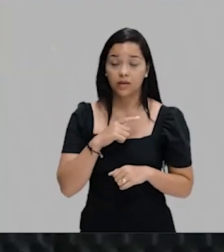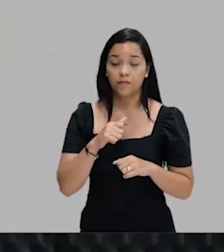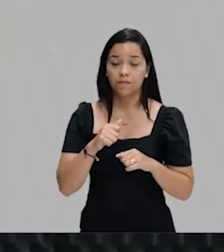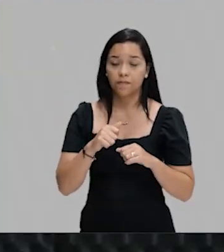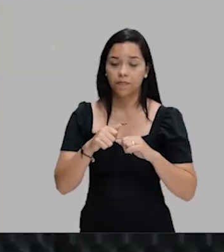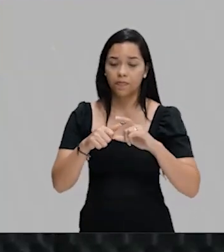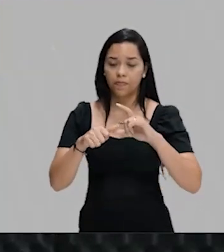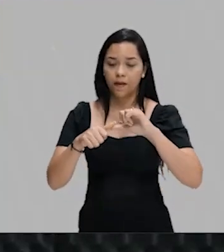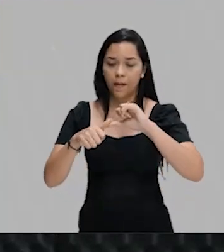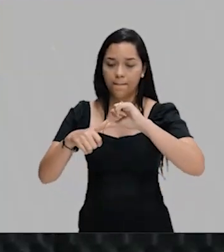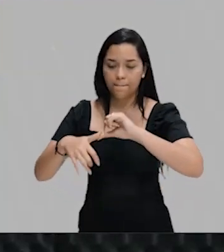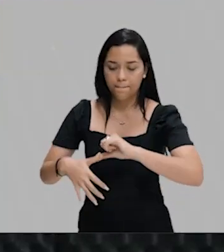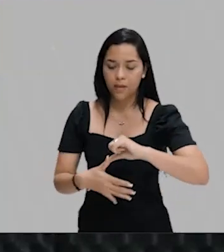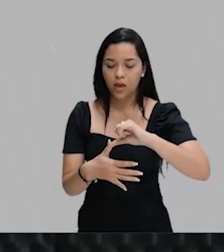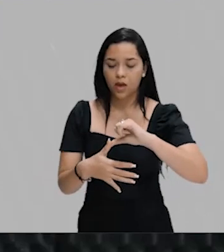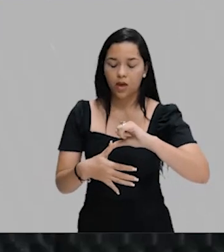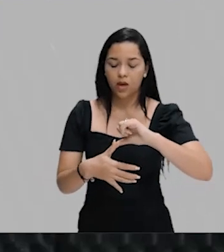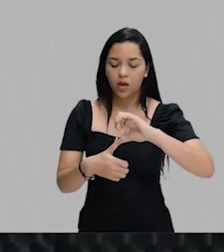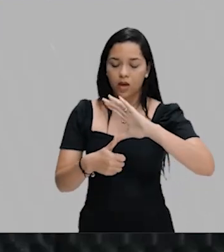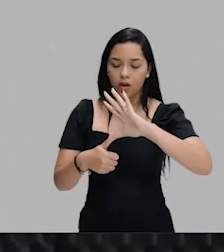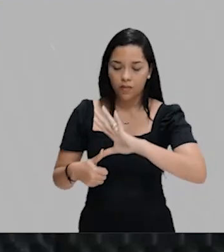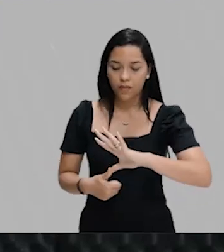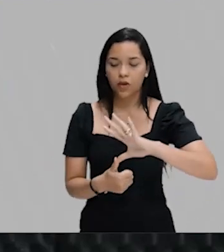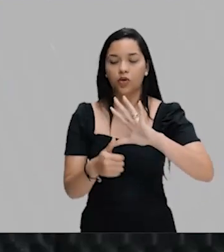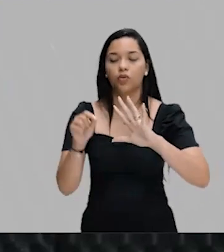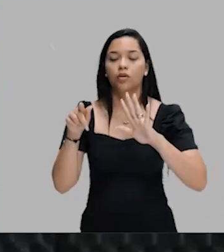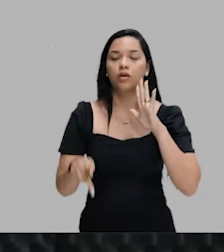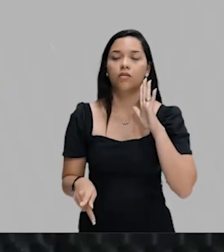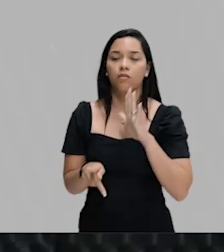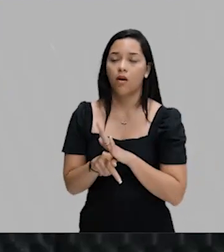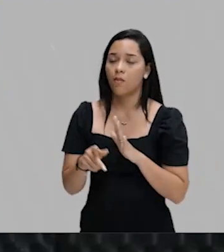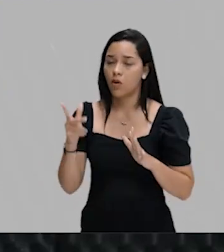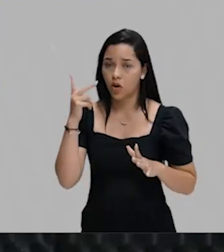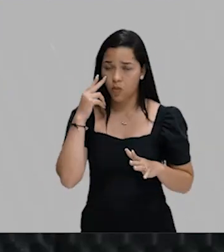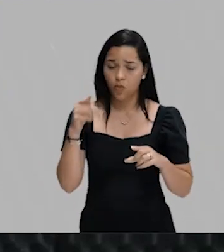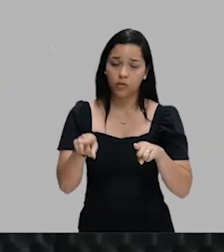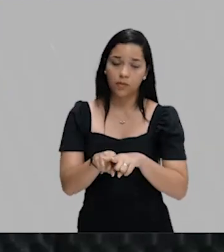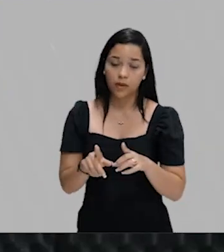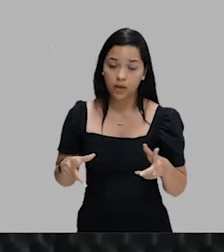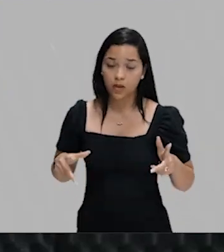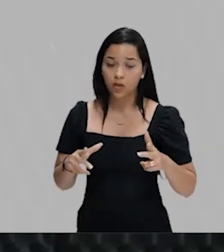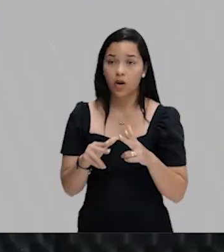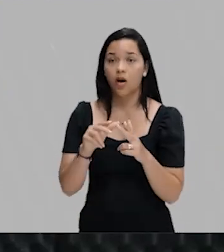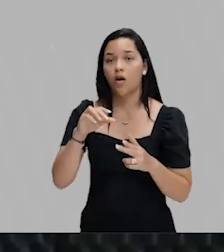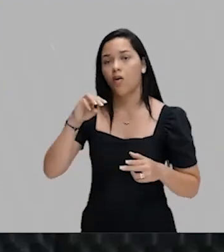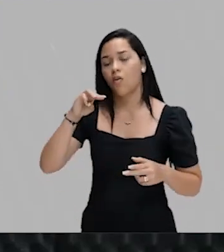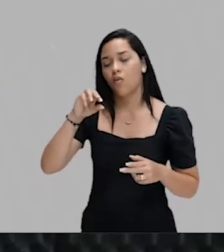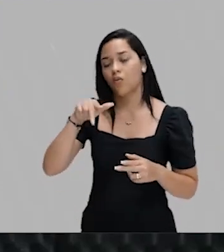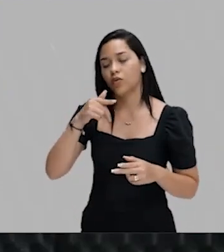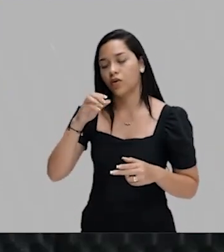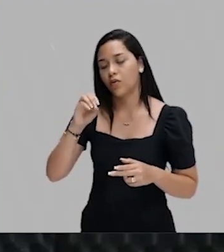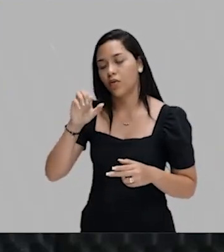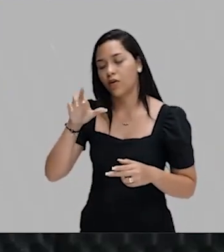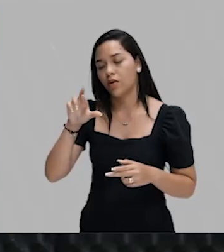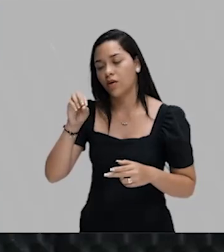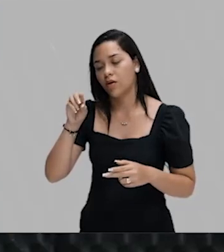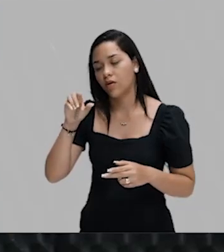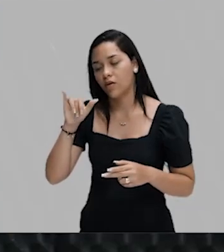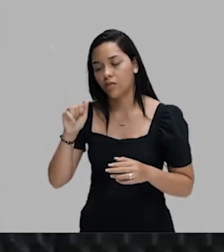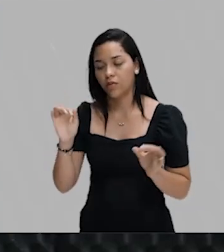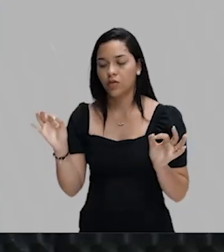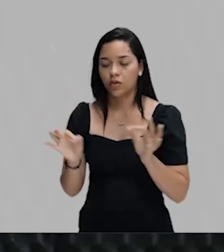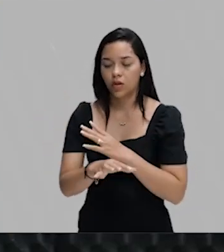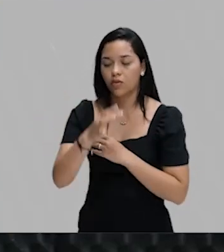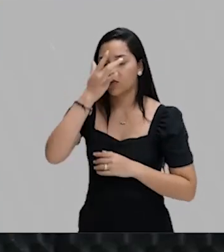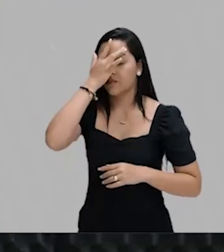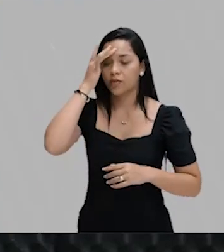Sul, para, no futuro, formar a ideia de um mercado comum, semelhante à União Europeia, ou seja, livre circulação total